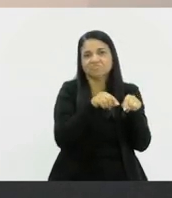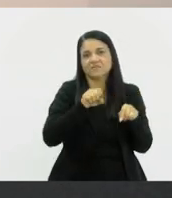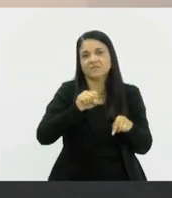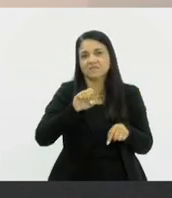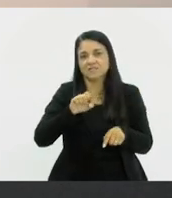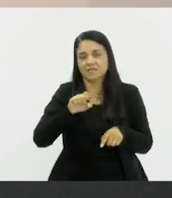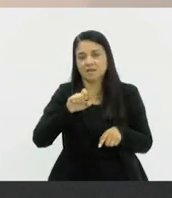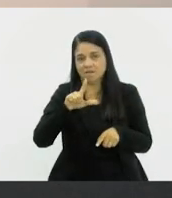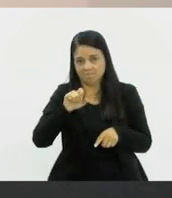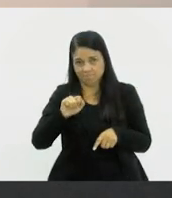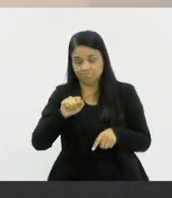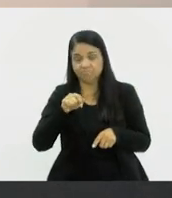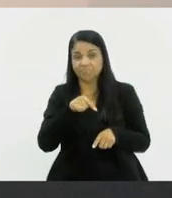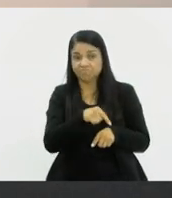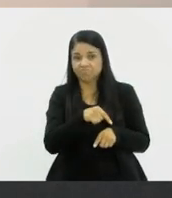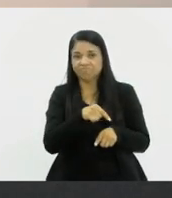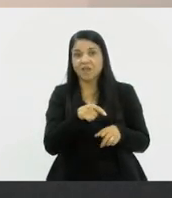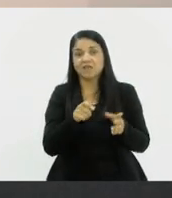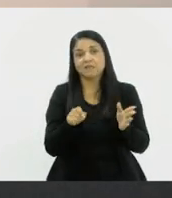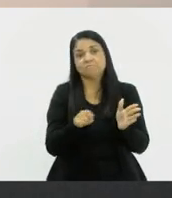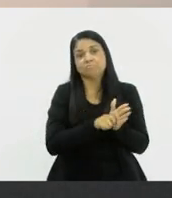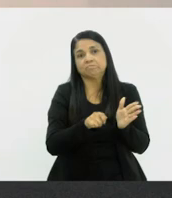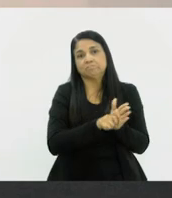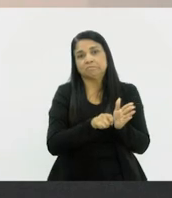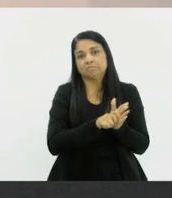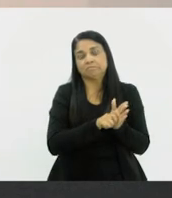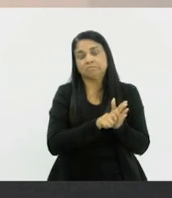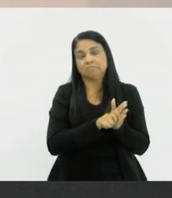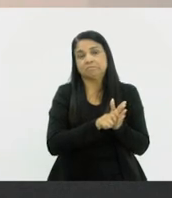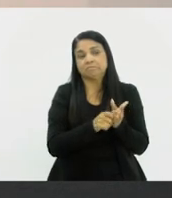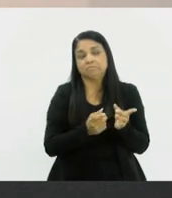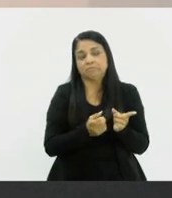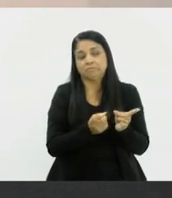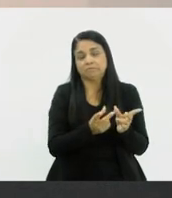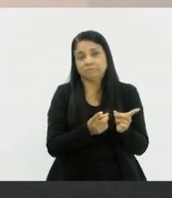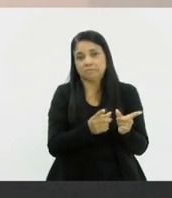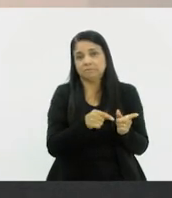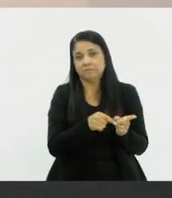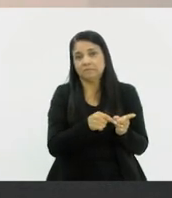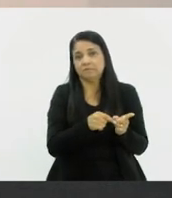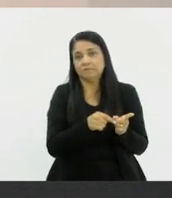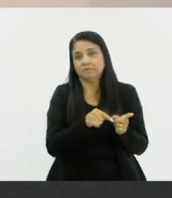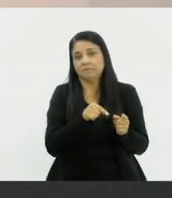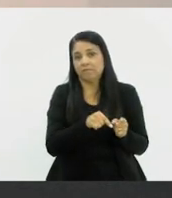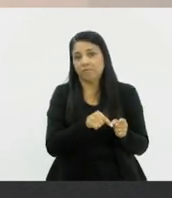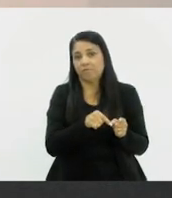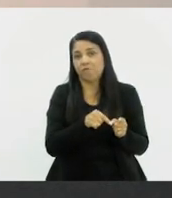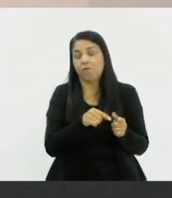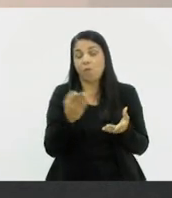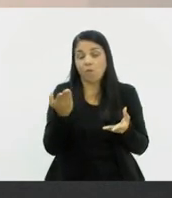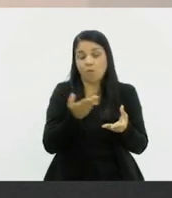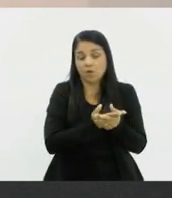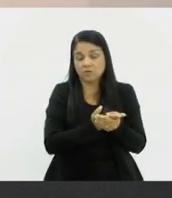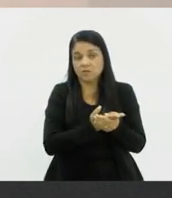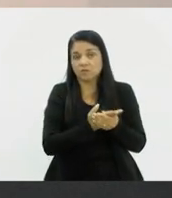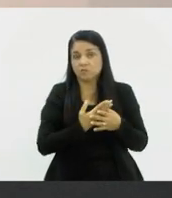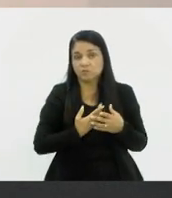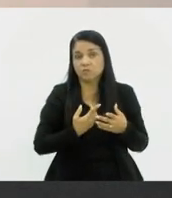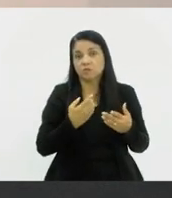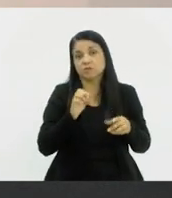Eh é considerado traficante e começa um processo do Estado contra ele por